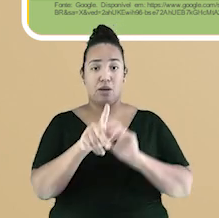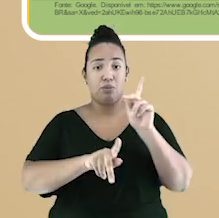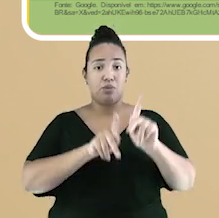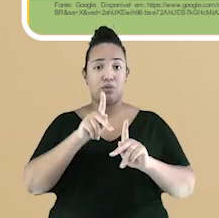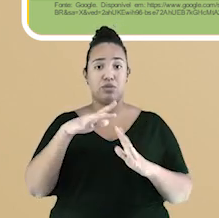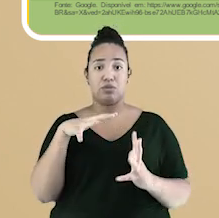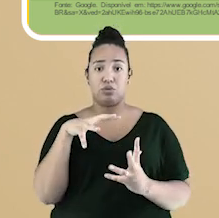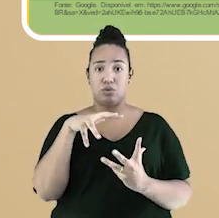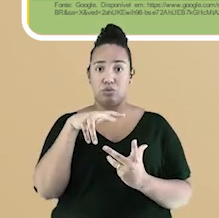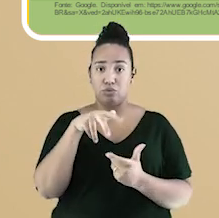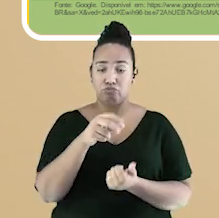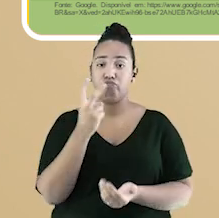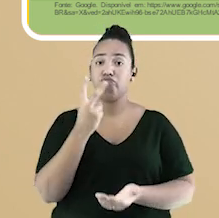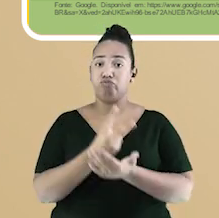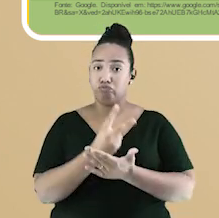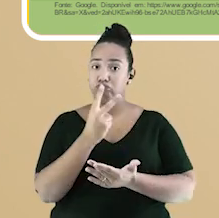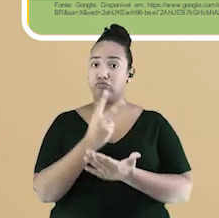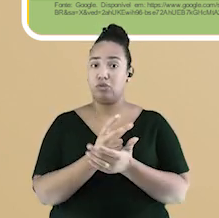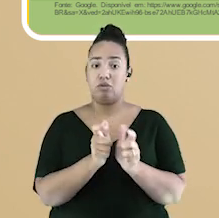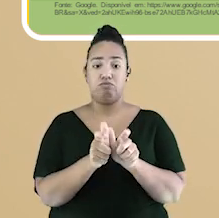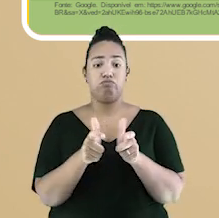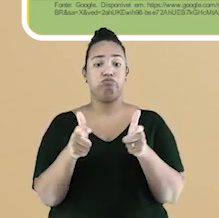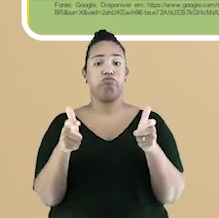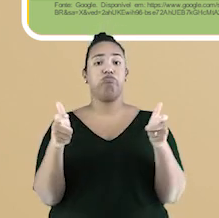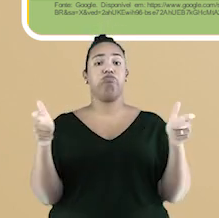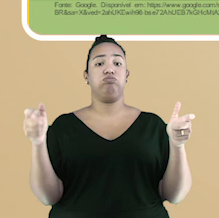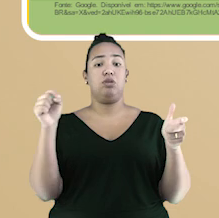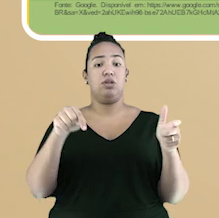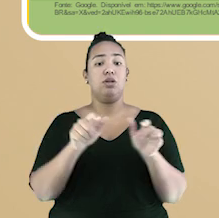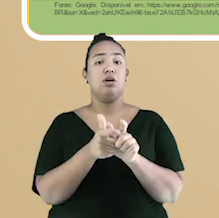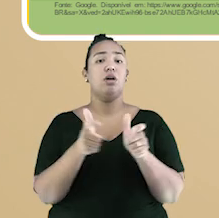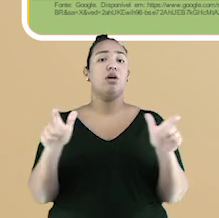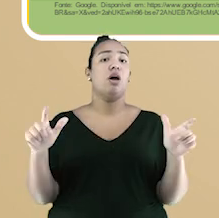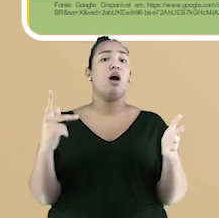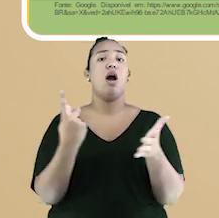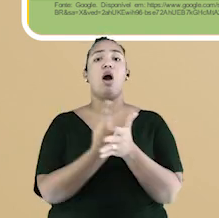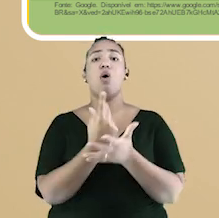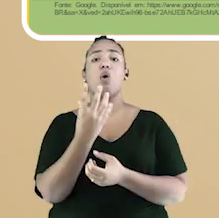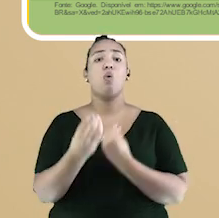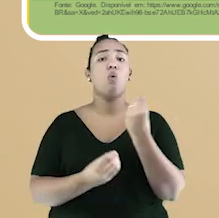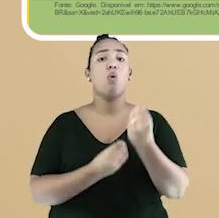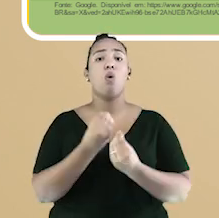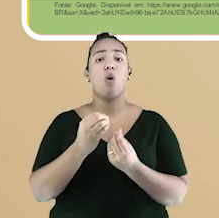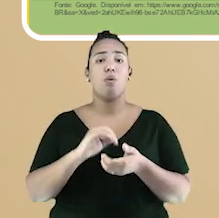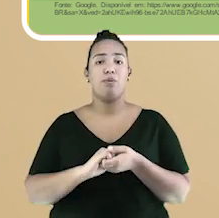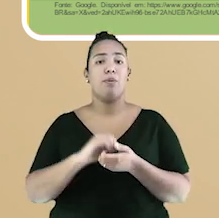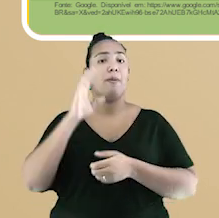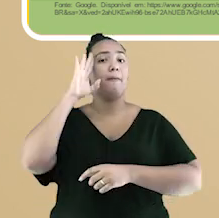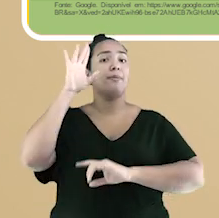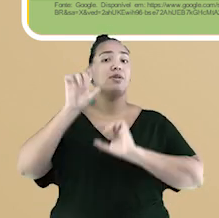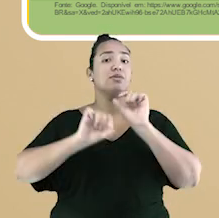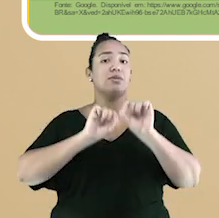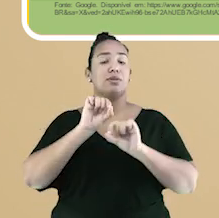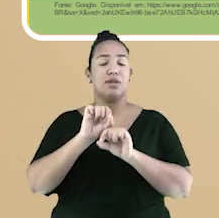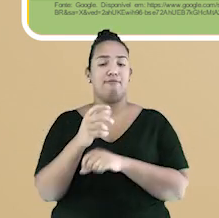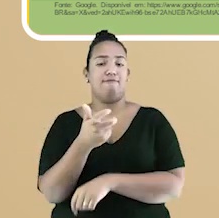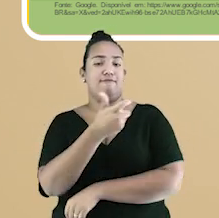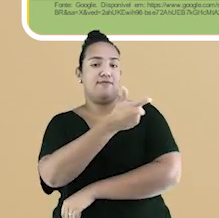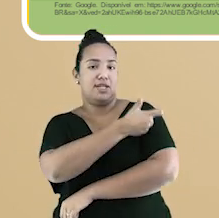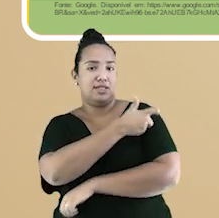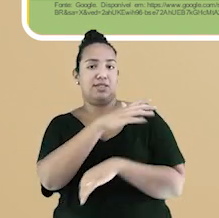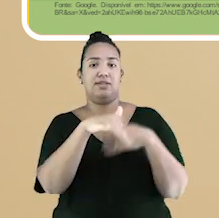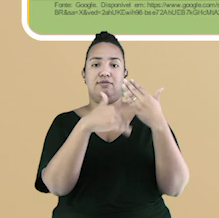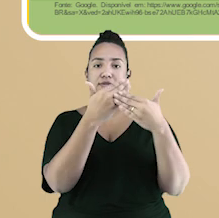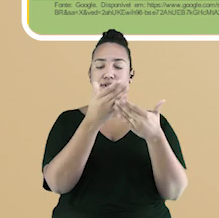habitantes do planeta não pararam de crescer. E estima-se que esse crescimento se deu principalmente pelo desenvolvimento